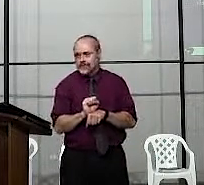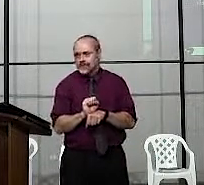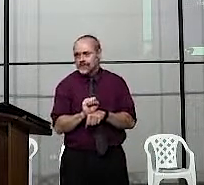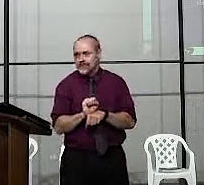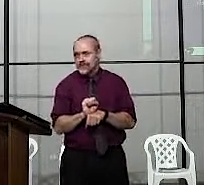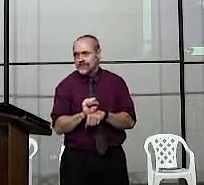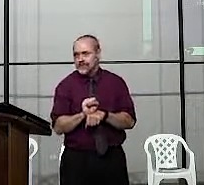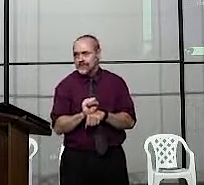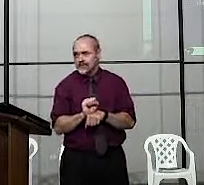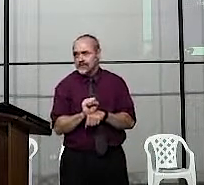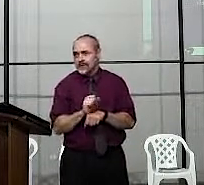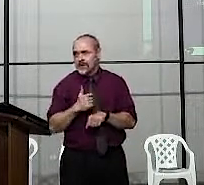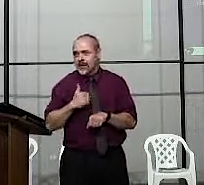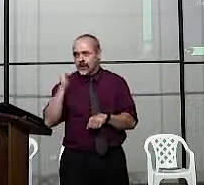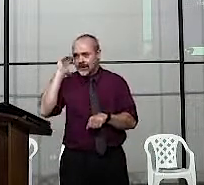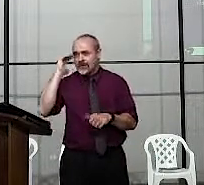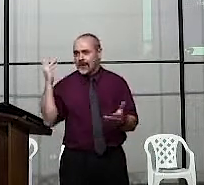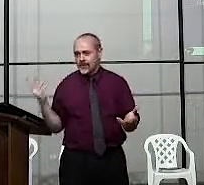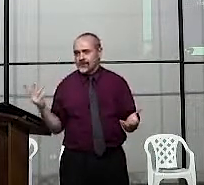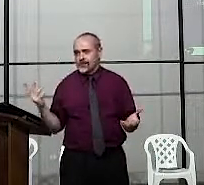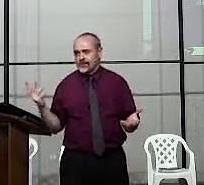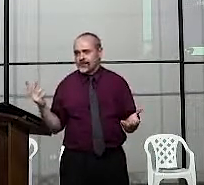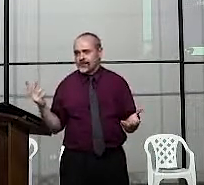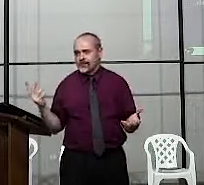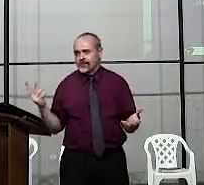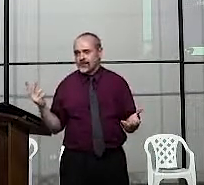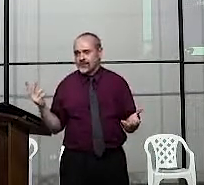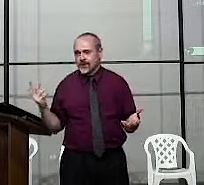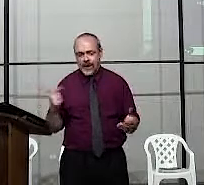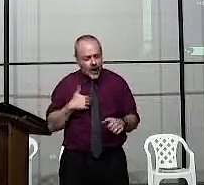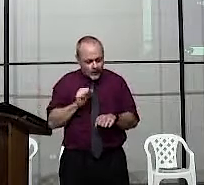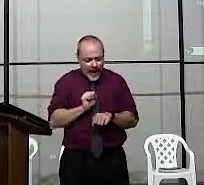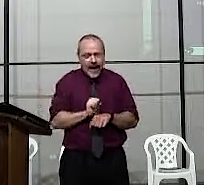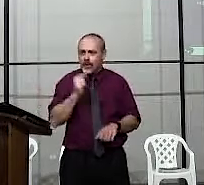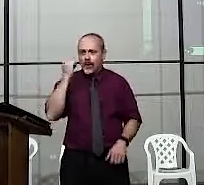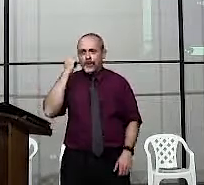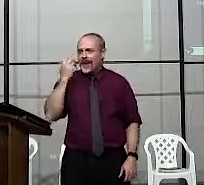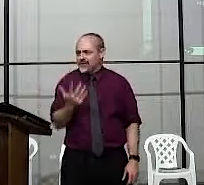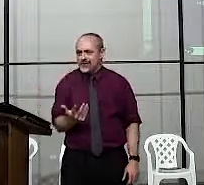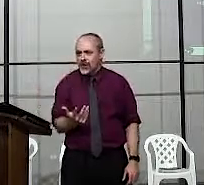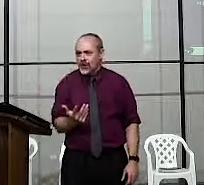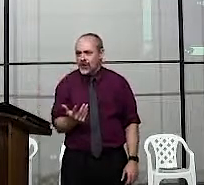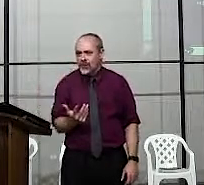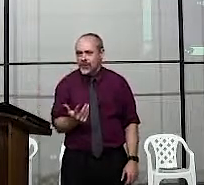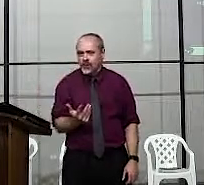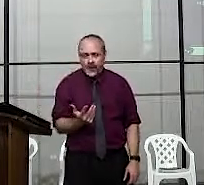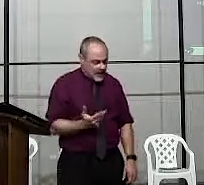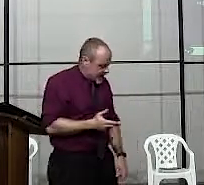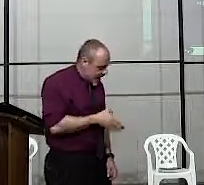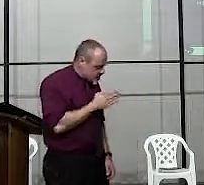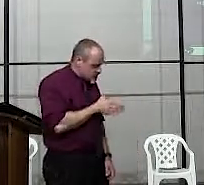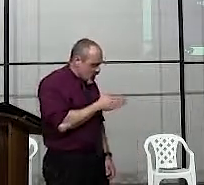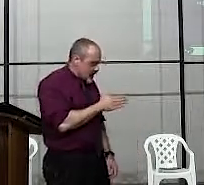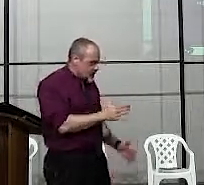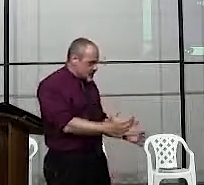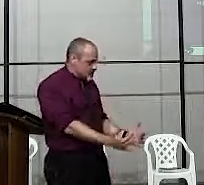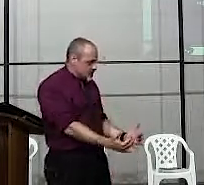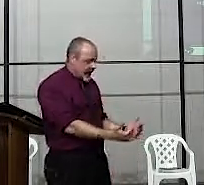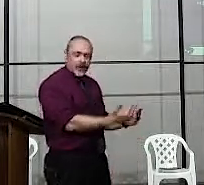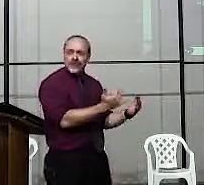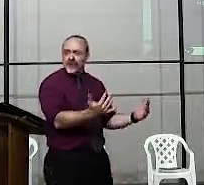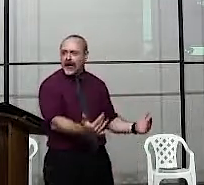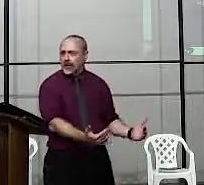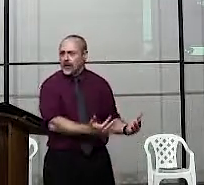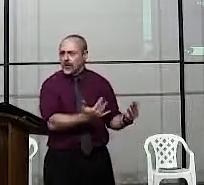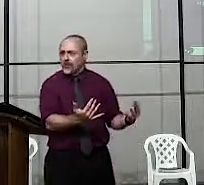paro. E eu entendo. E eu paro, eu penso que eu estou indo